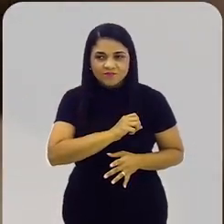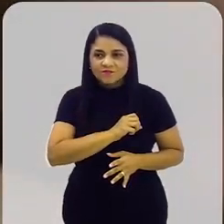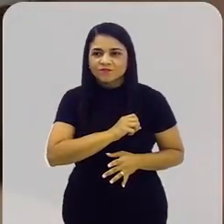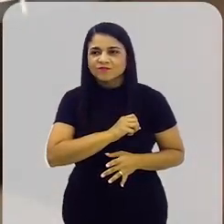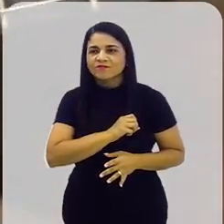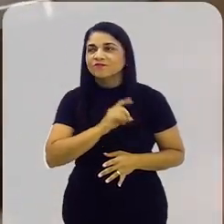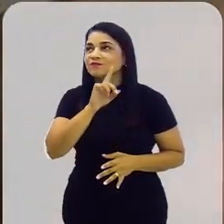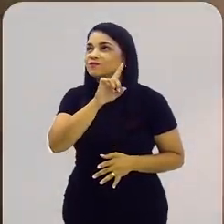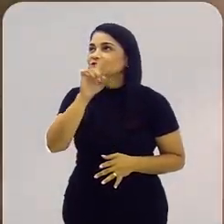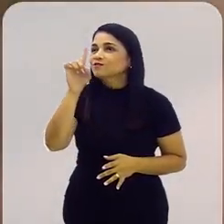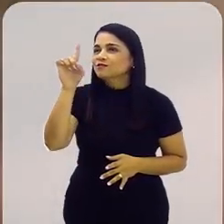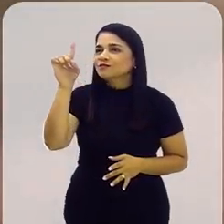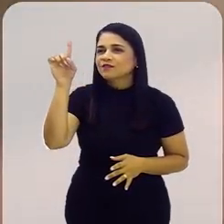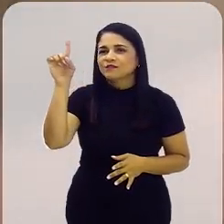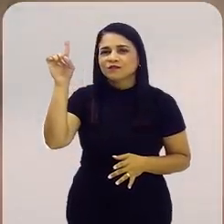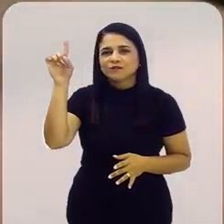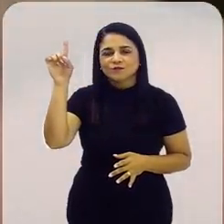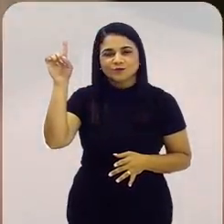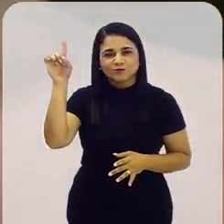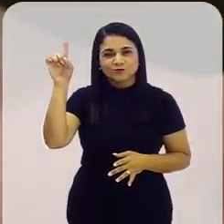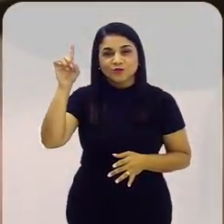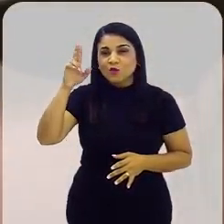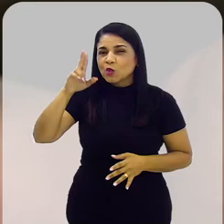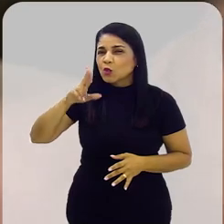amor nunca